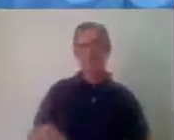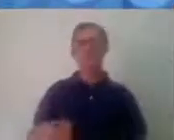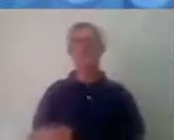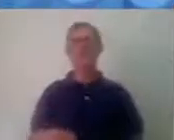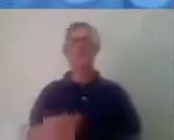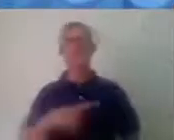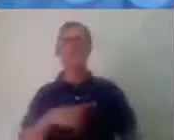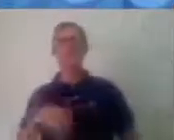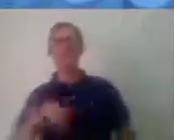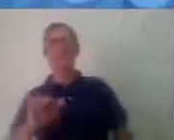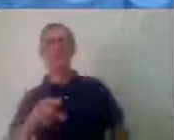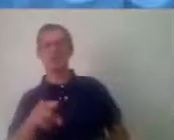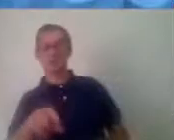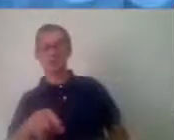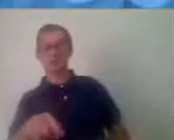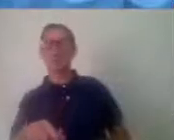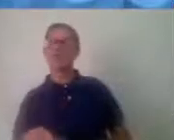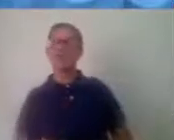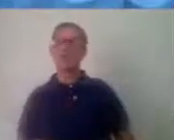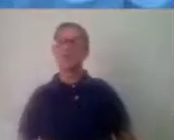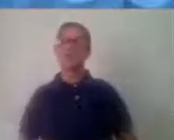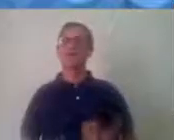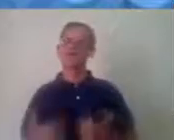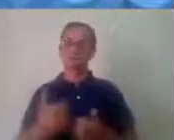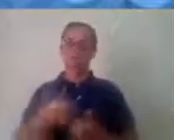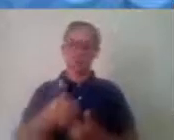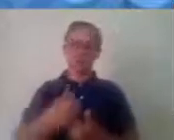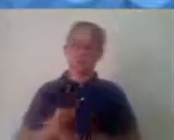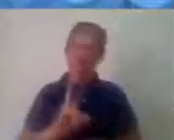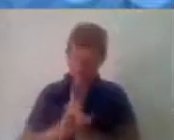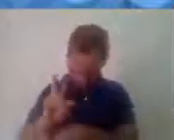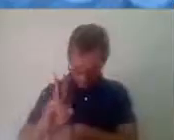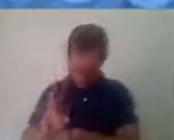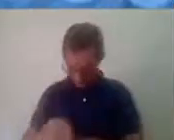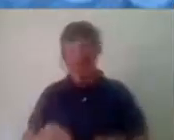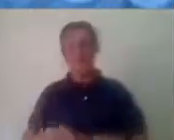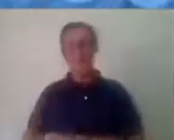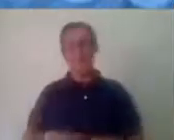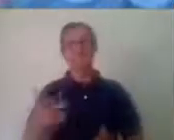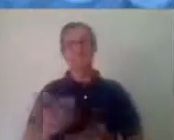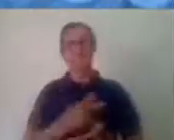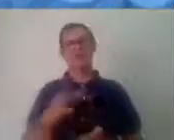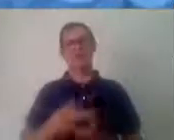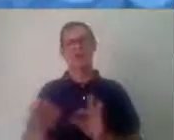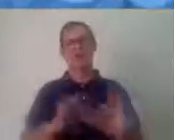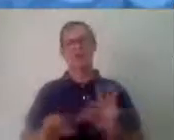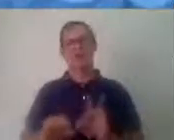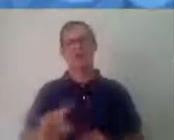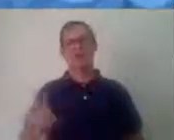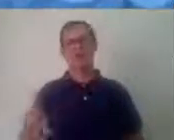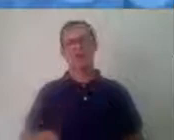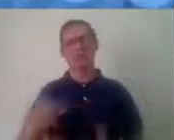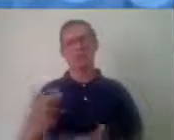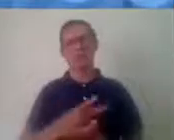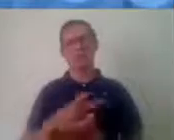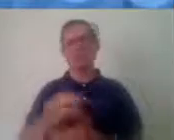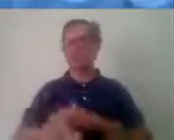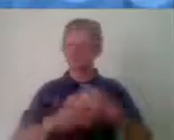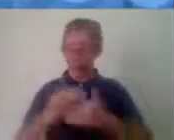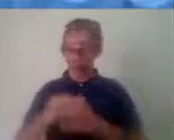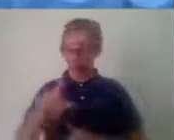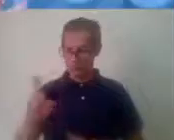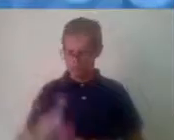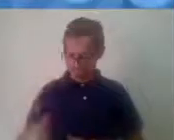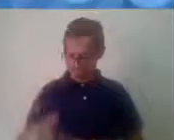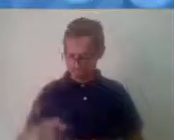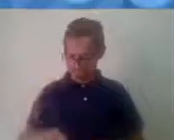variação de y? E aí você coloca, tá? Cuidado, que errou a montagem da integral, você errou a integral inteira.